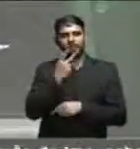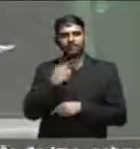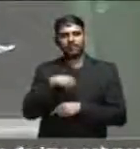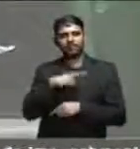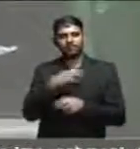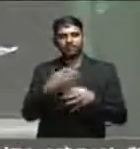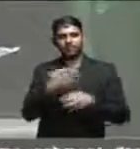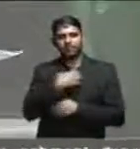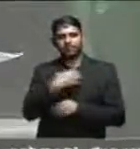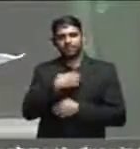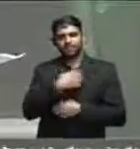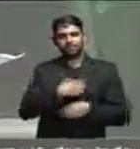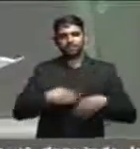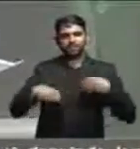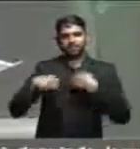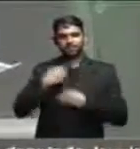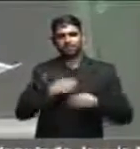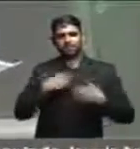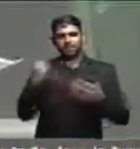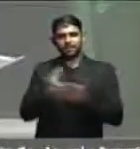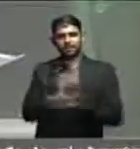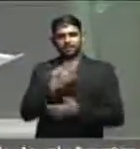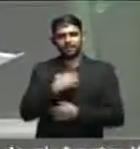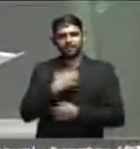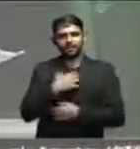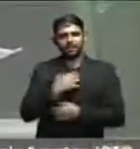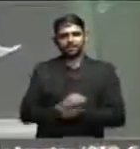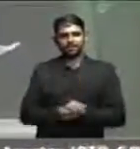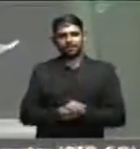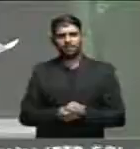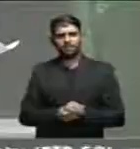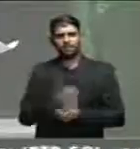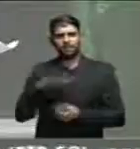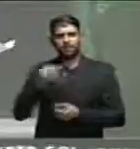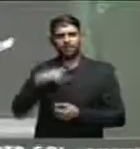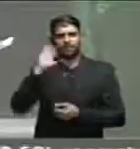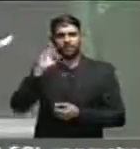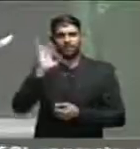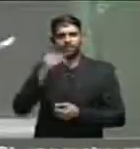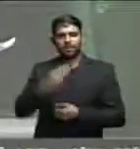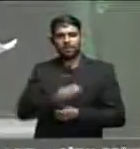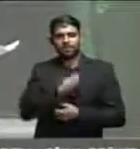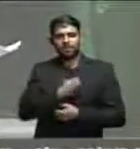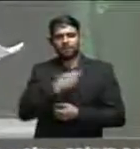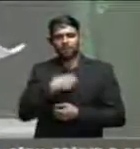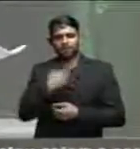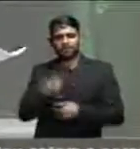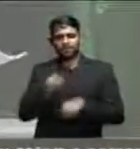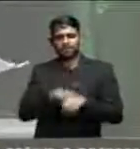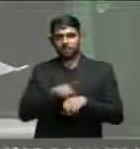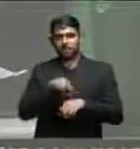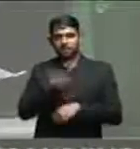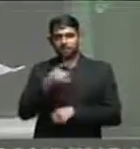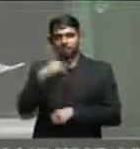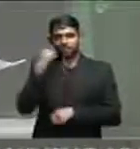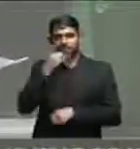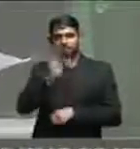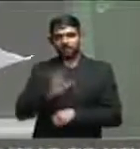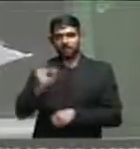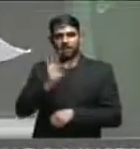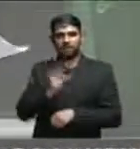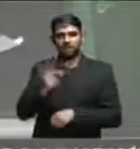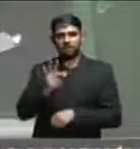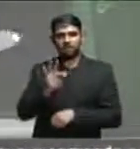me sinto um tanto atordoado pelos acontecimentos. Jamais imaginei que iria presenciar nesse primeiro mandato de deputado